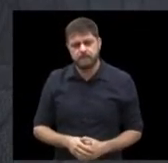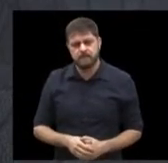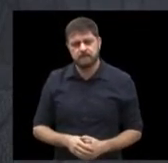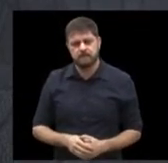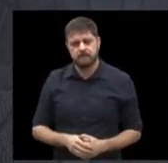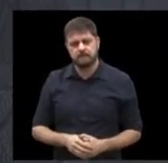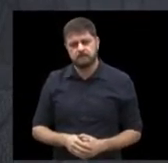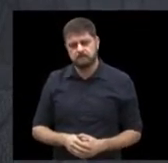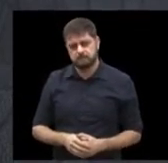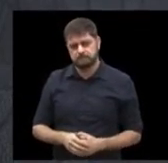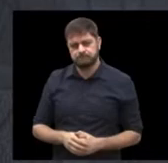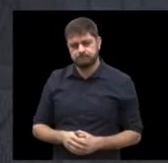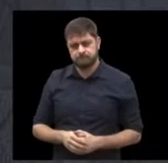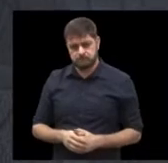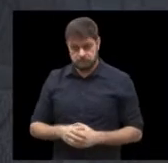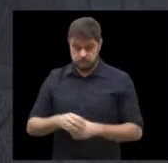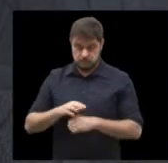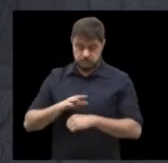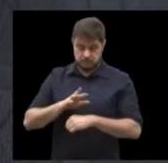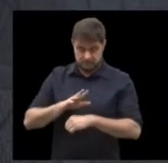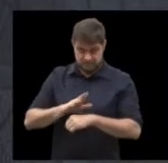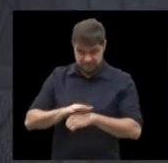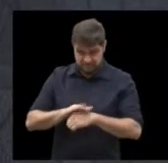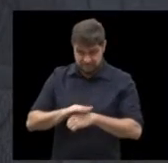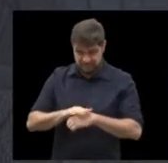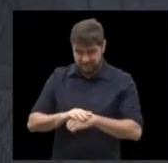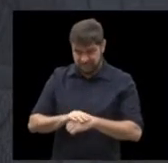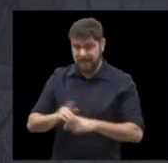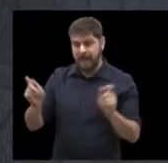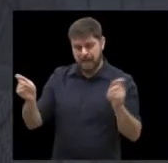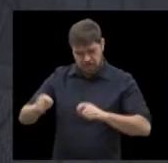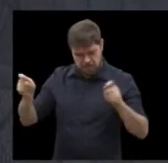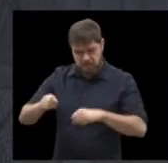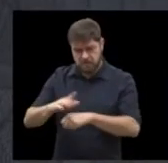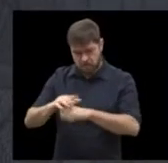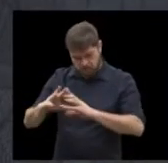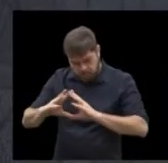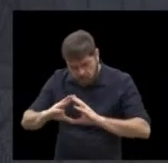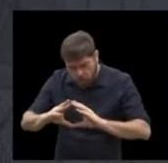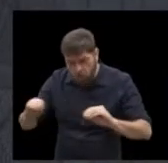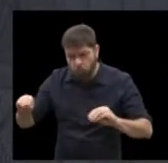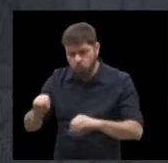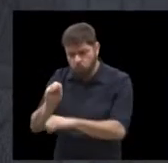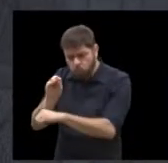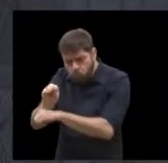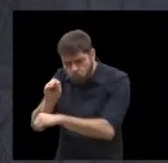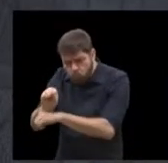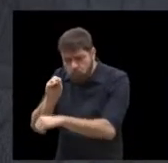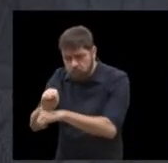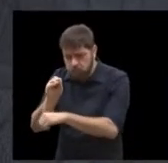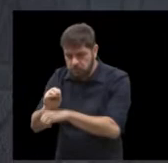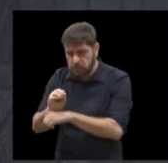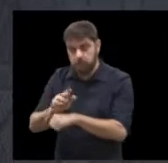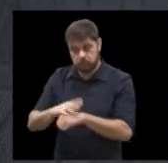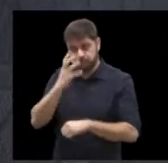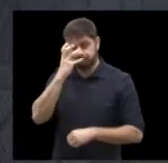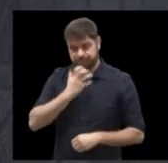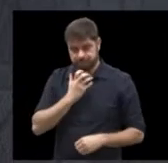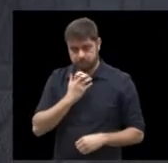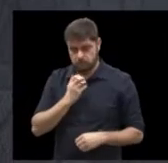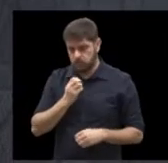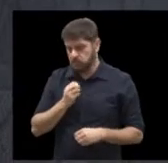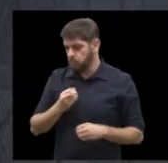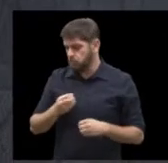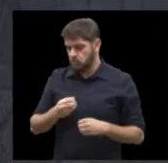Vamos dizer, é uma doença que tem possibilidade de tratamento, embora seja uma doença grave, pode não